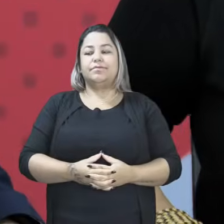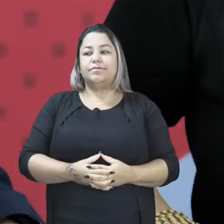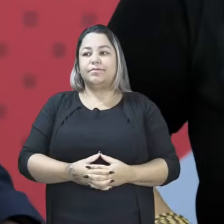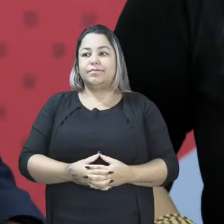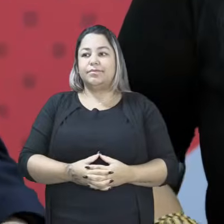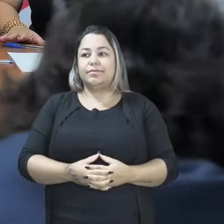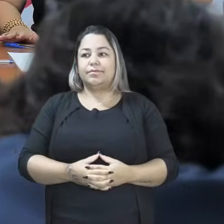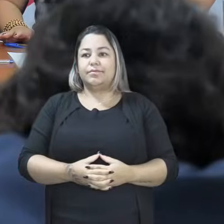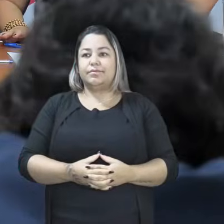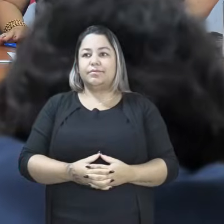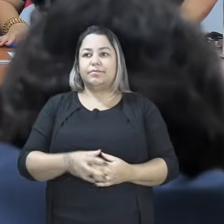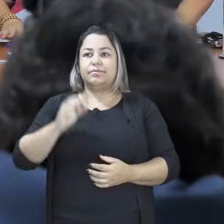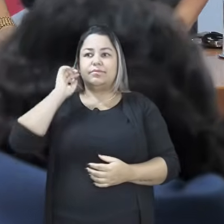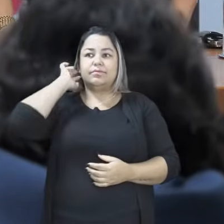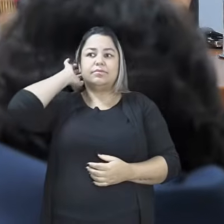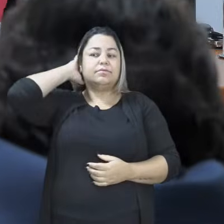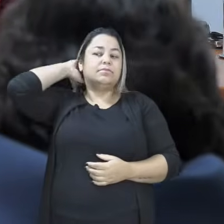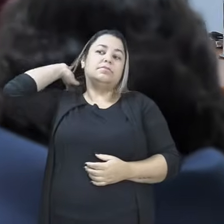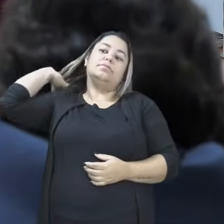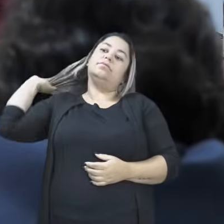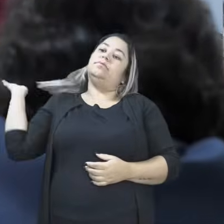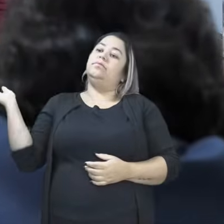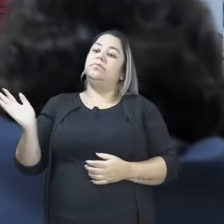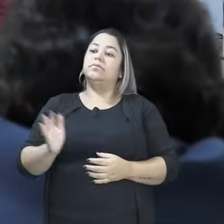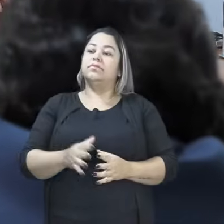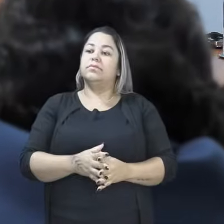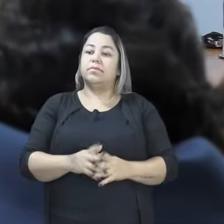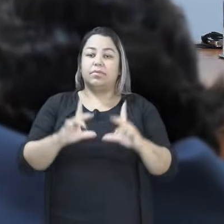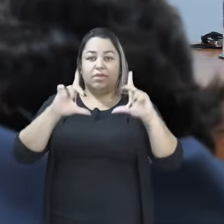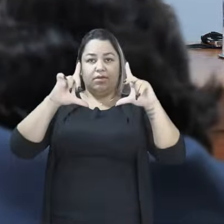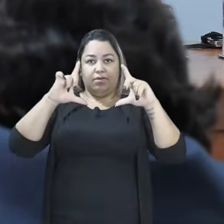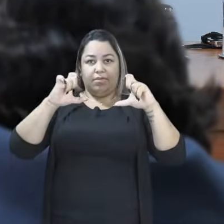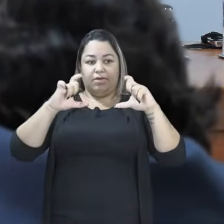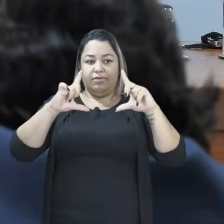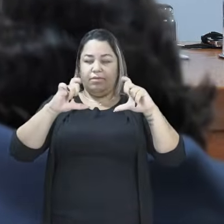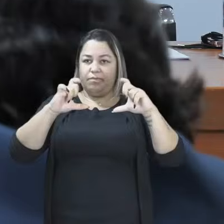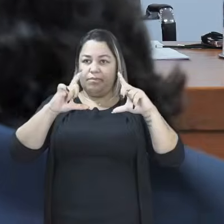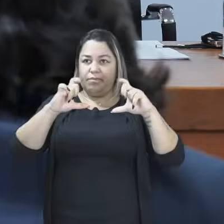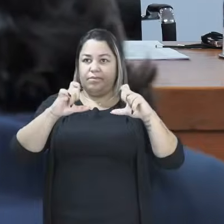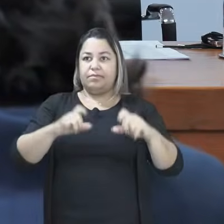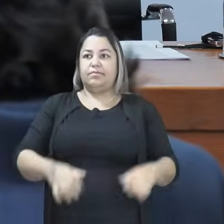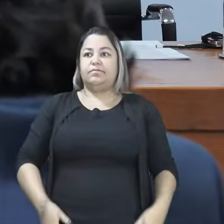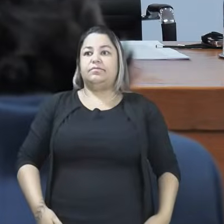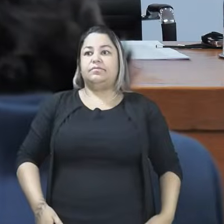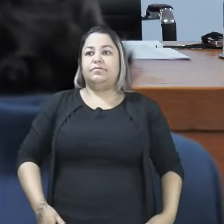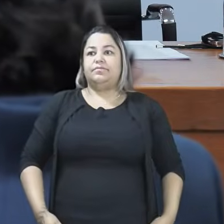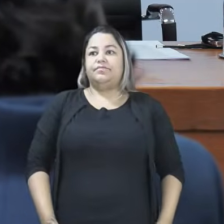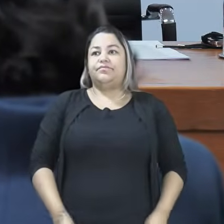Ah, sim, vamos bater aqui uma foto.